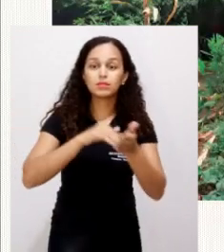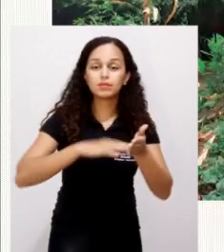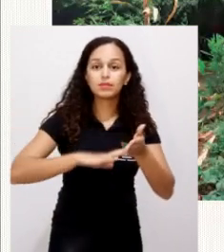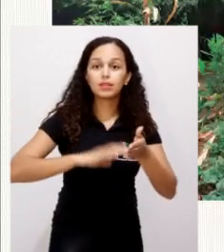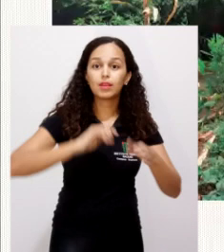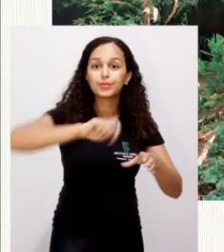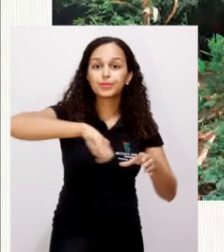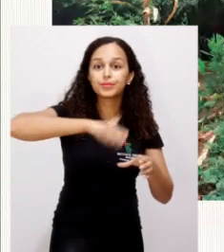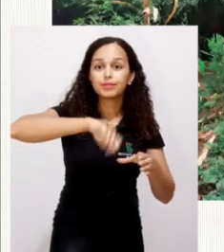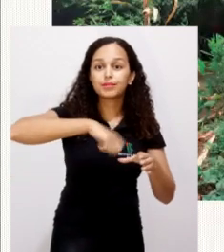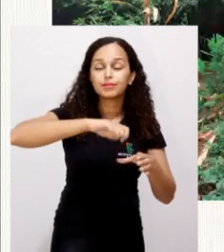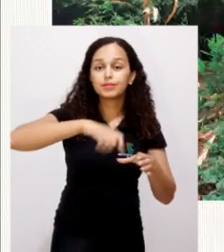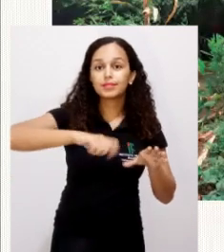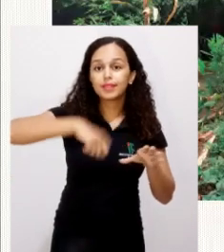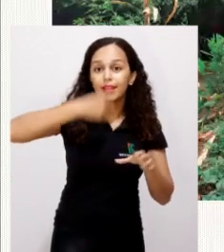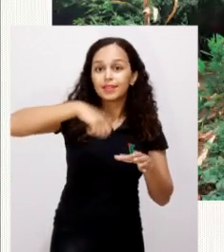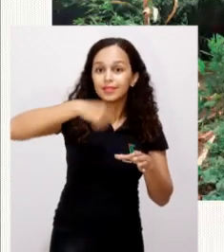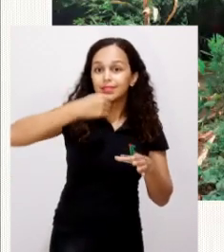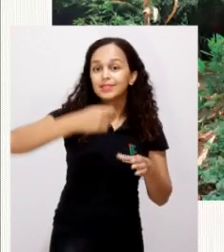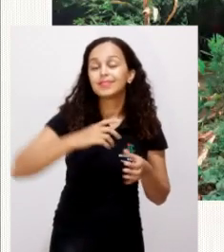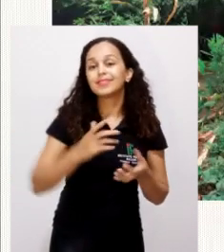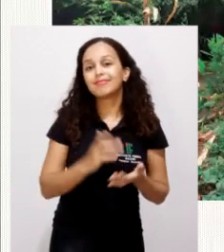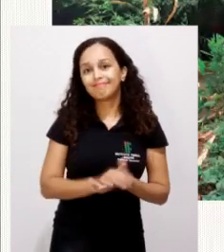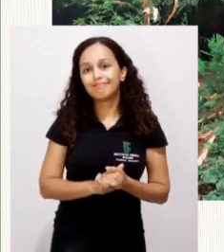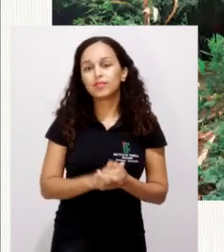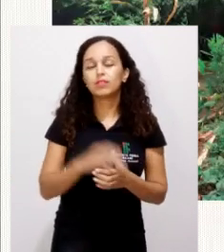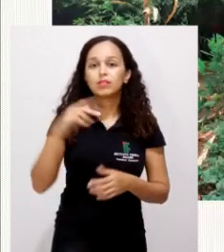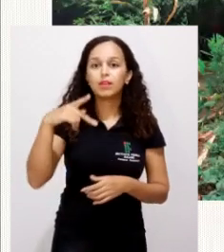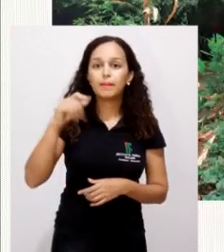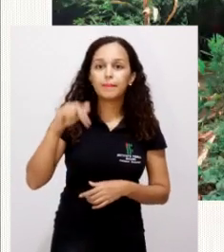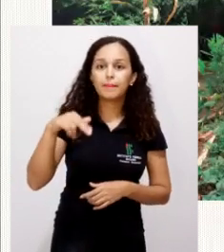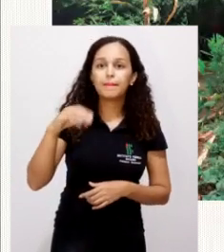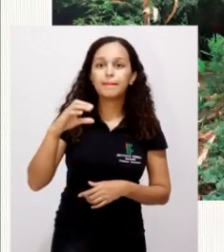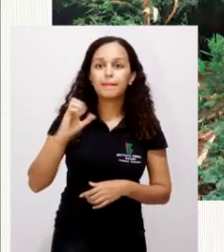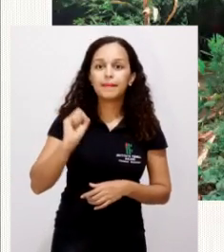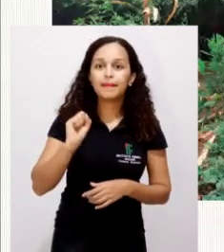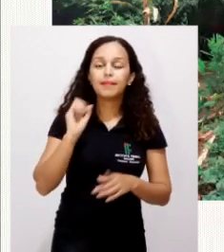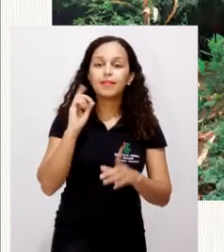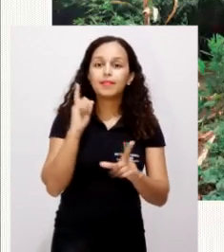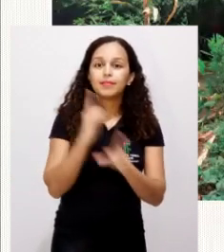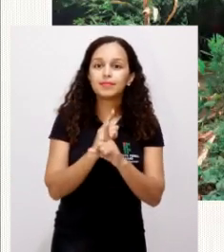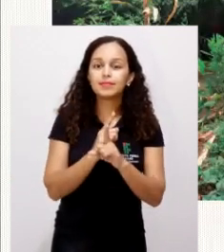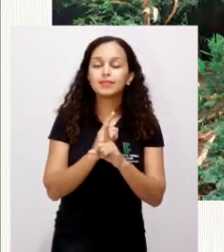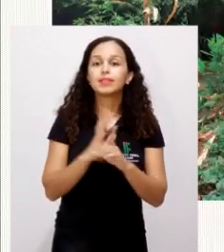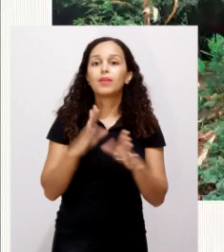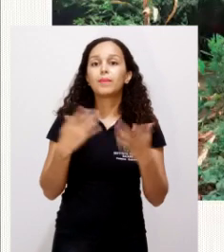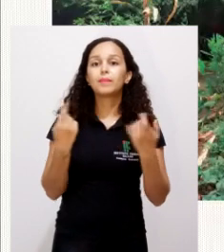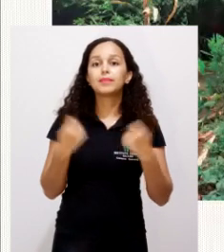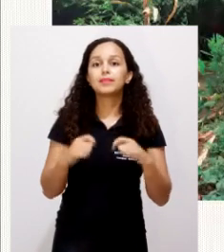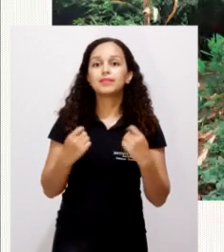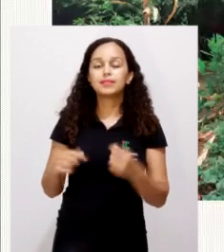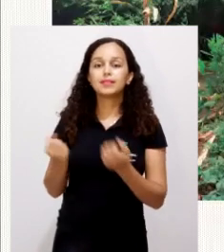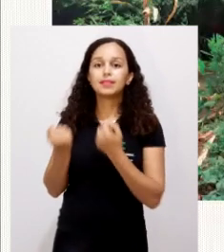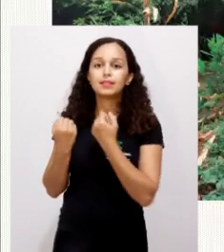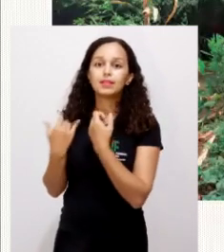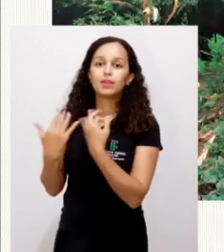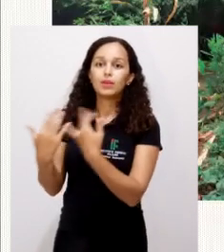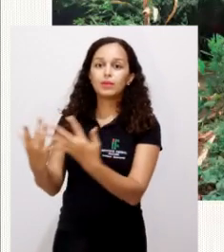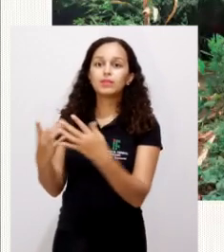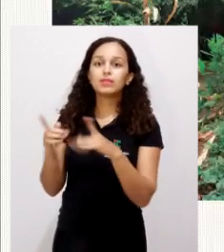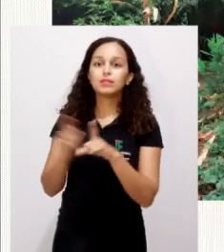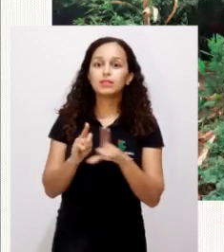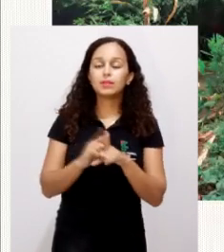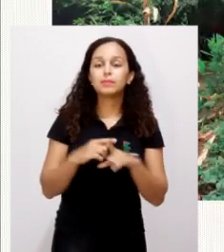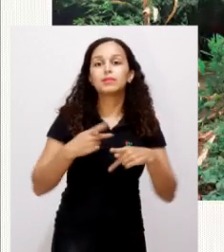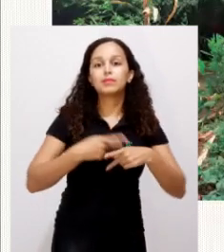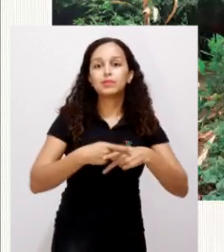reconhecimento e identificação da punk como alimento, né? Então, essa punk, ela tem que estar tanto na horta quanto no prato do